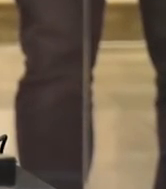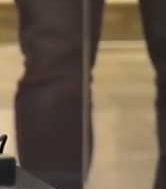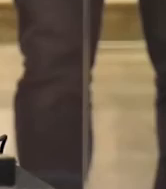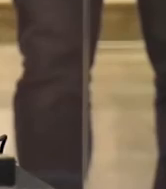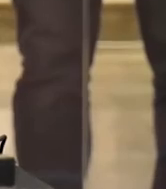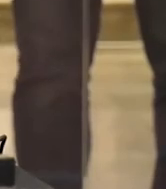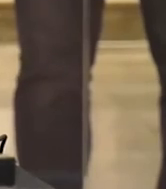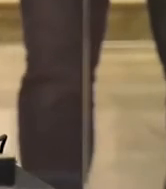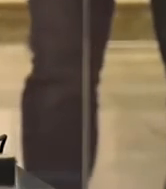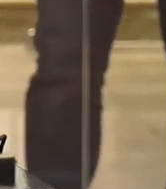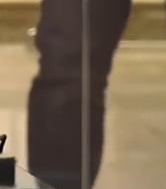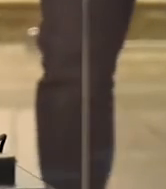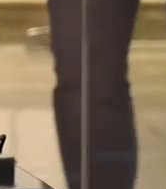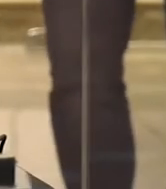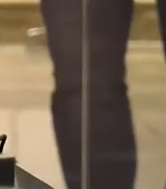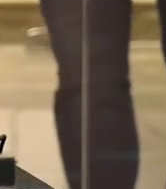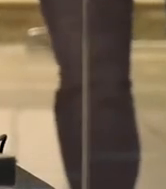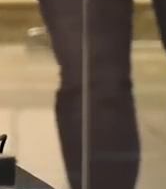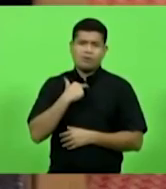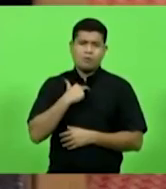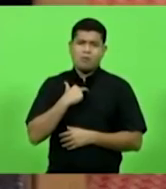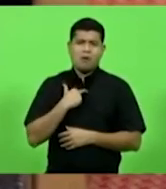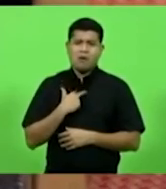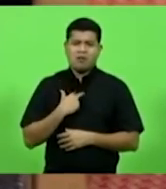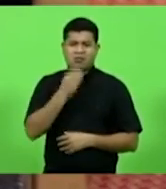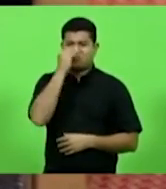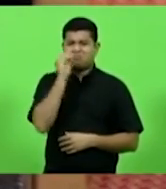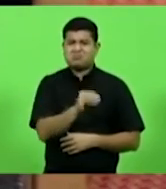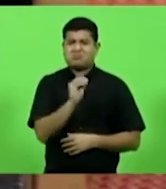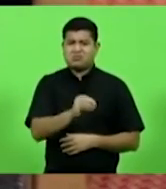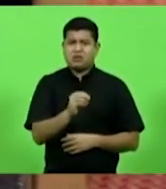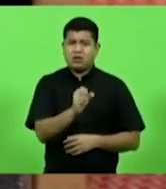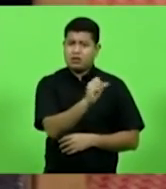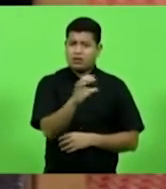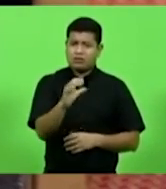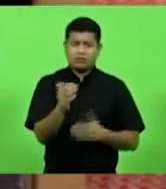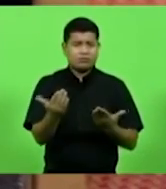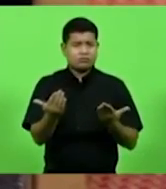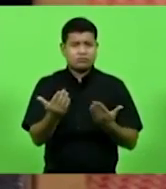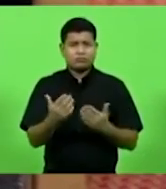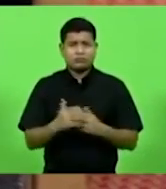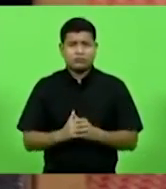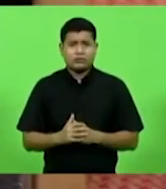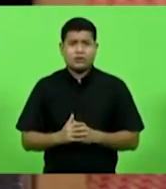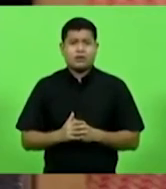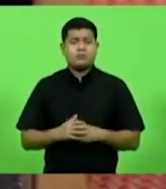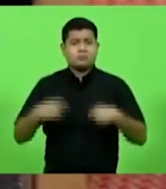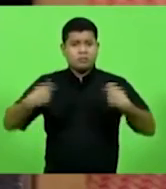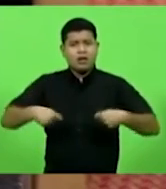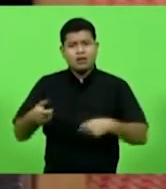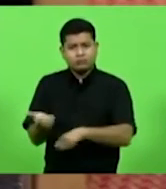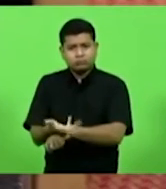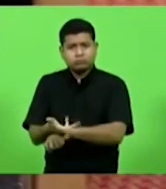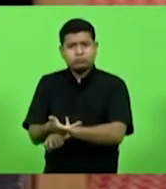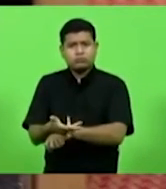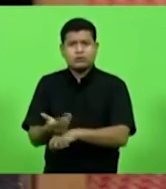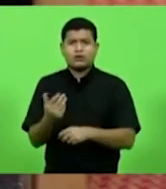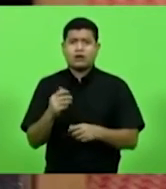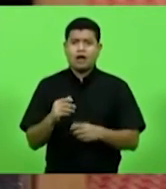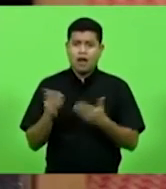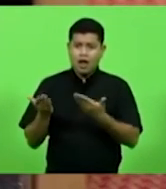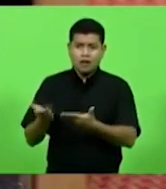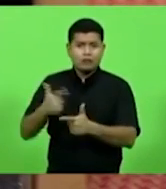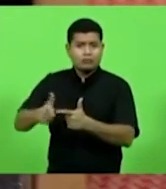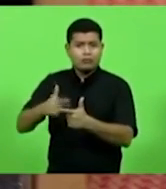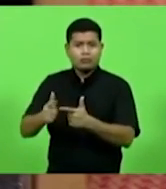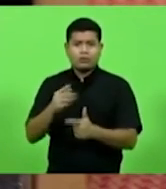rodovias federais que cortam Santa Catarina. Tem que ser mais ágil na questão da